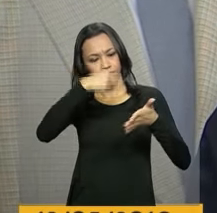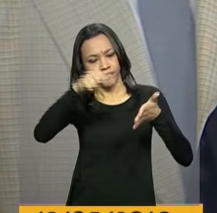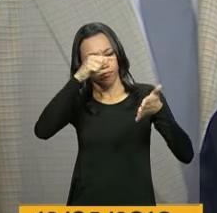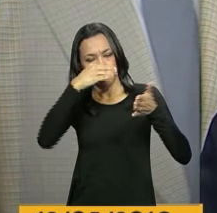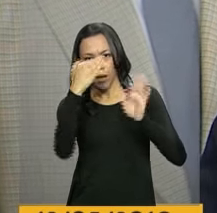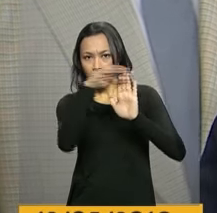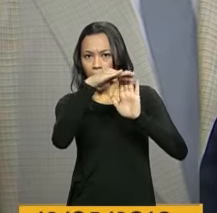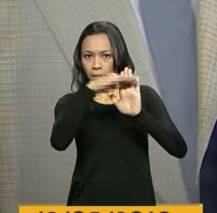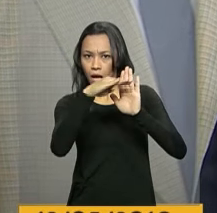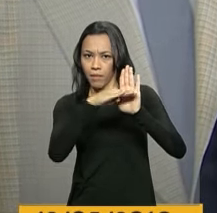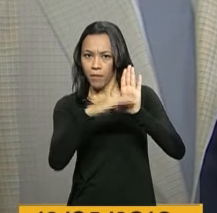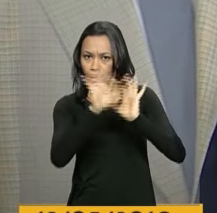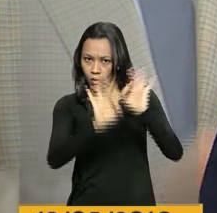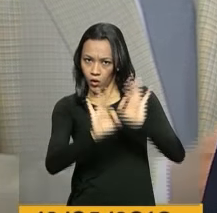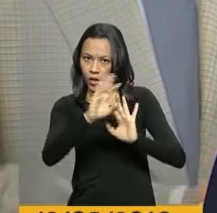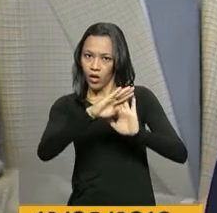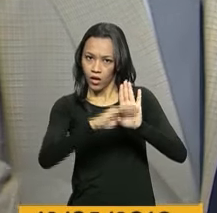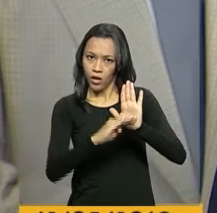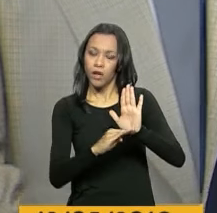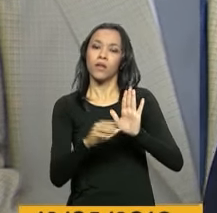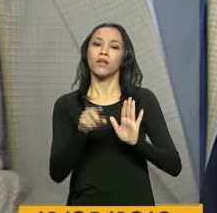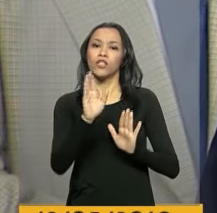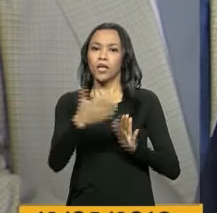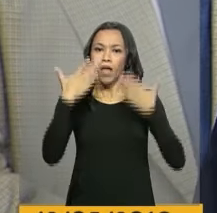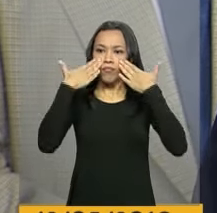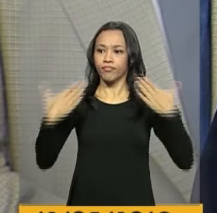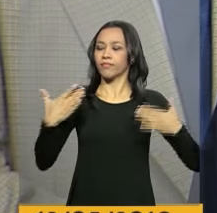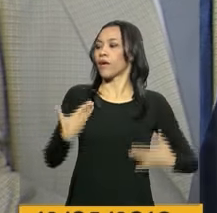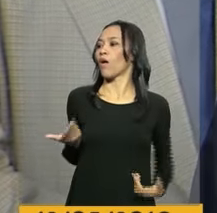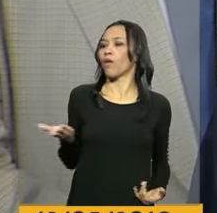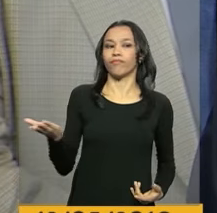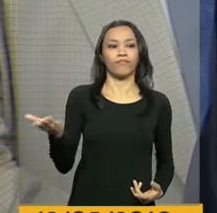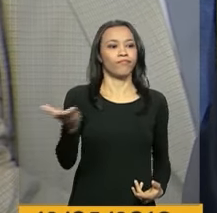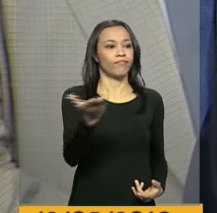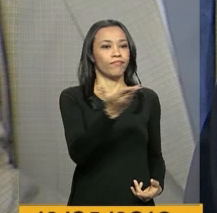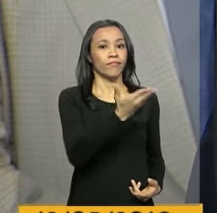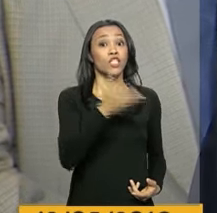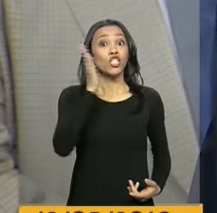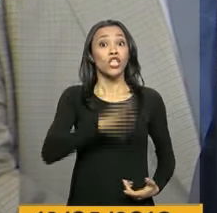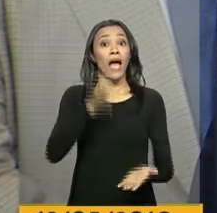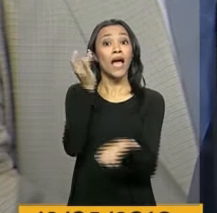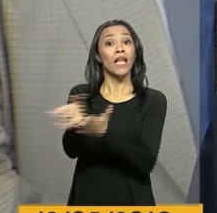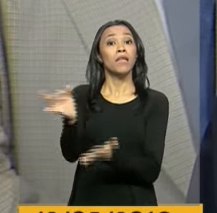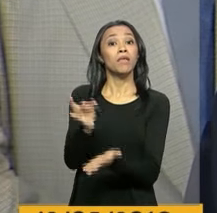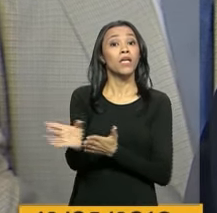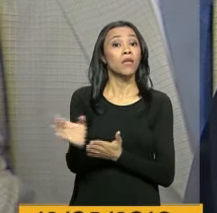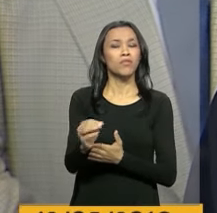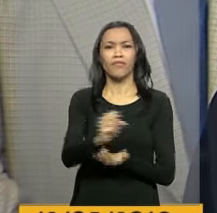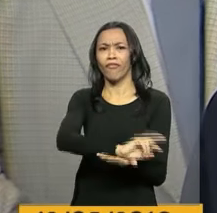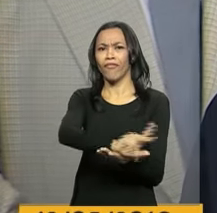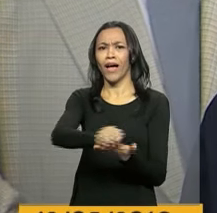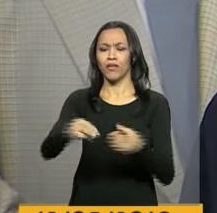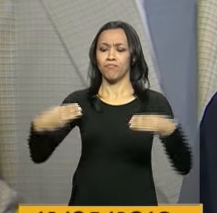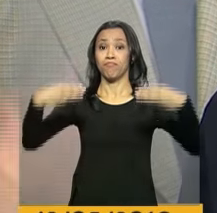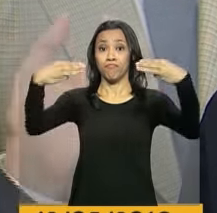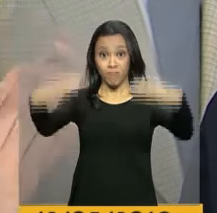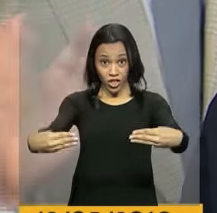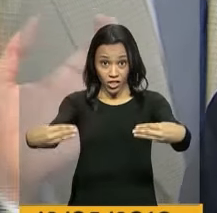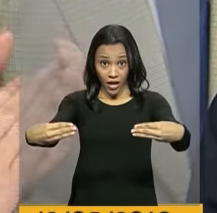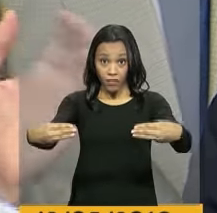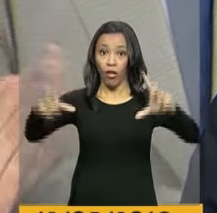que modestamente, aqui representada. Já eliminamos vários ministérios da máquina pública.